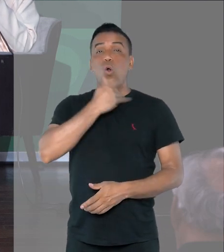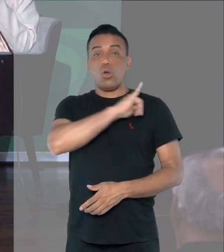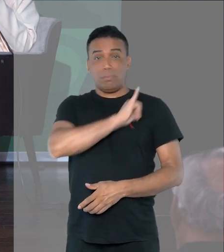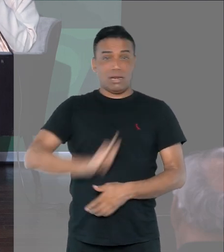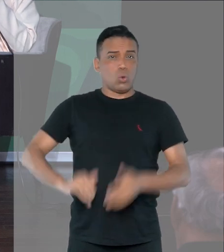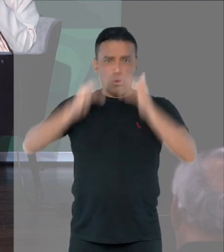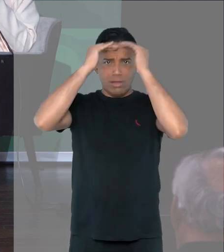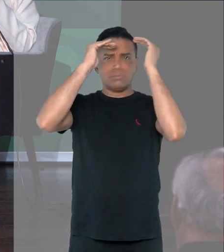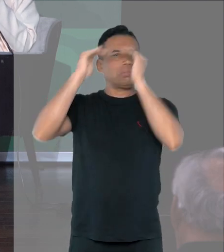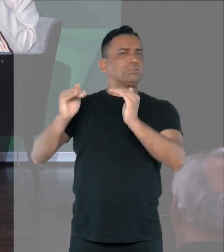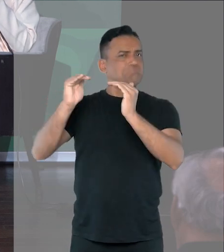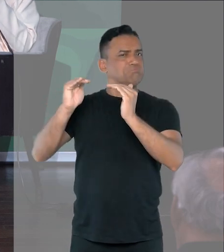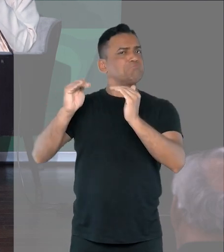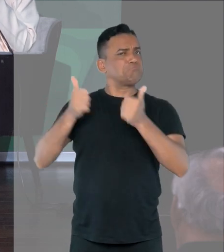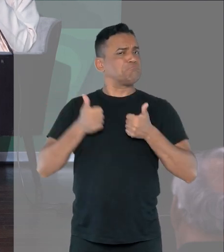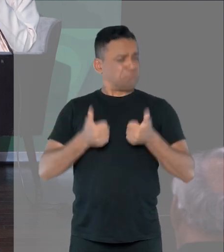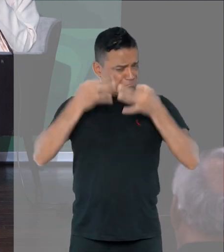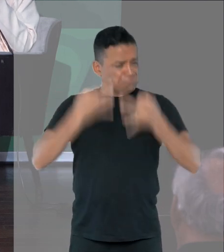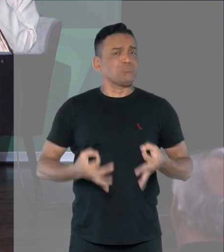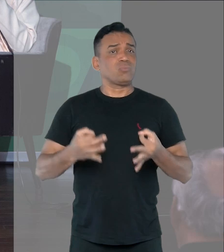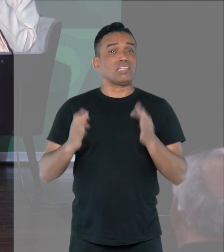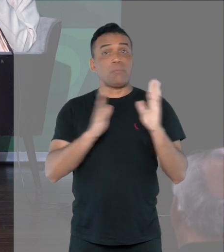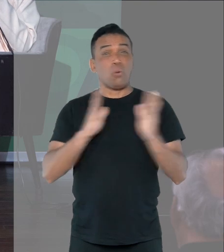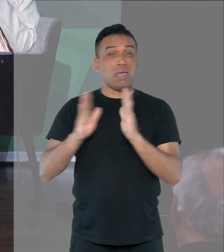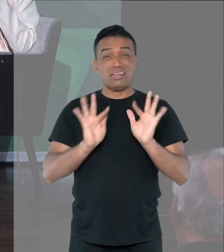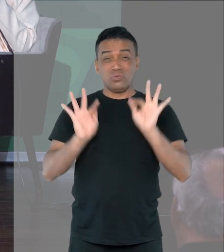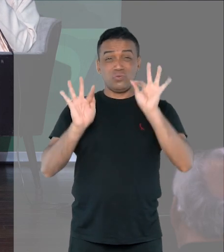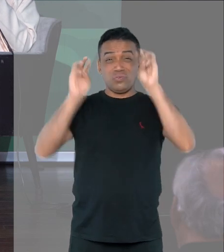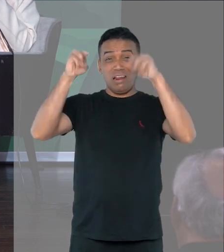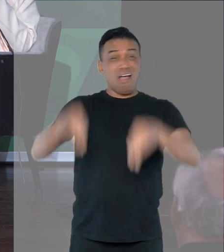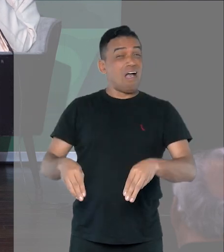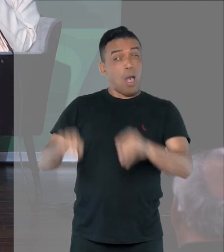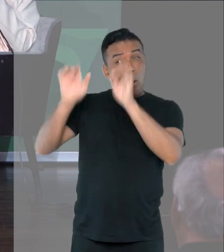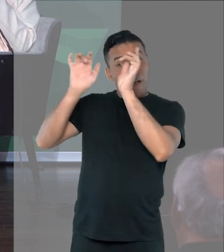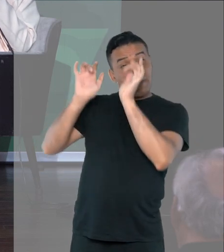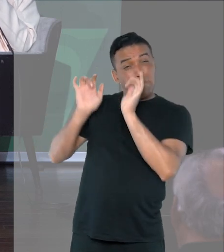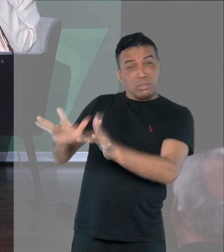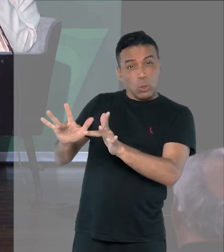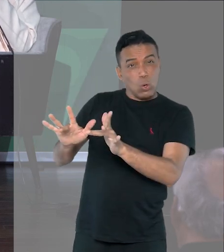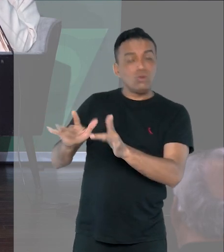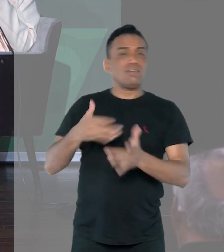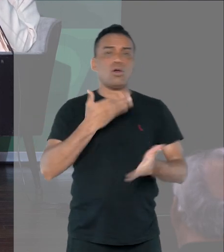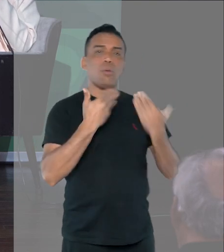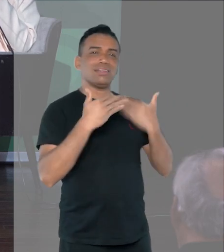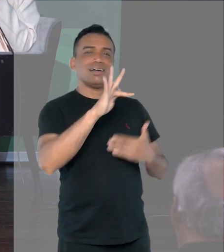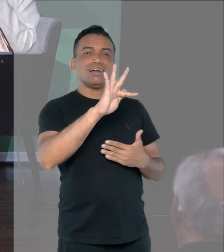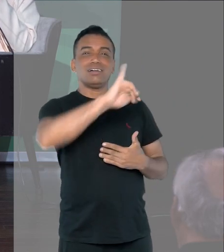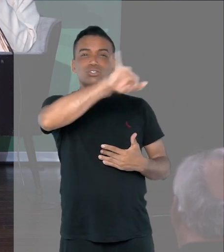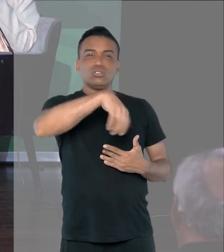muito digno, e os momentos finais dele, o abandono dele, estava até comentando com o Jefferson, ele